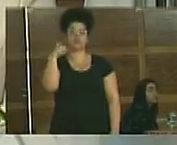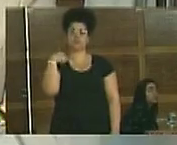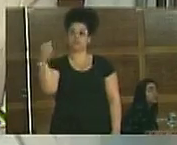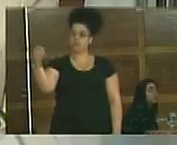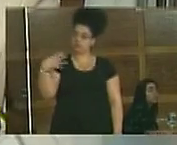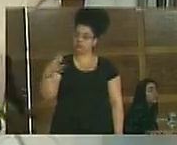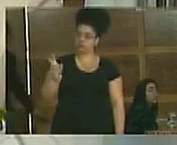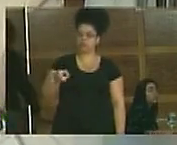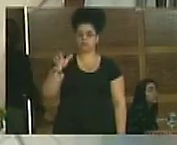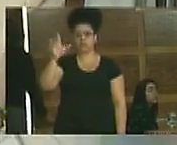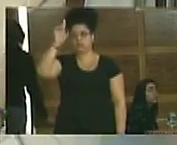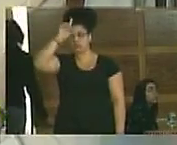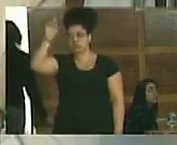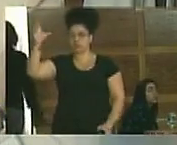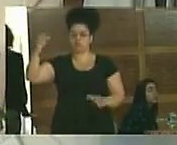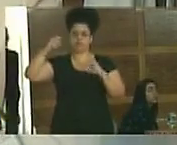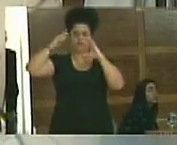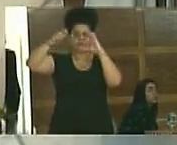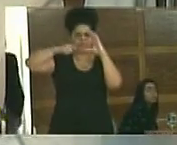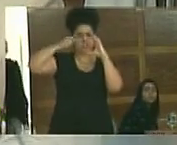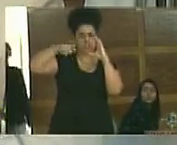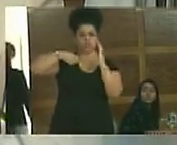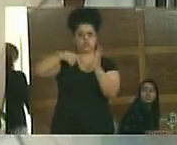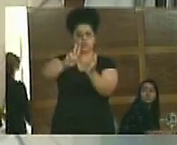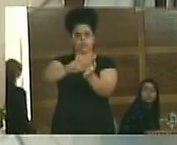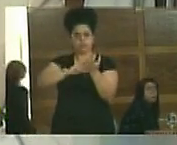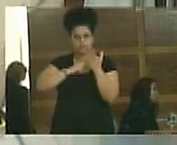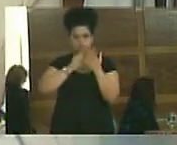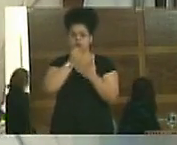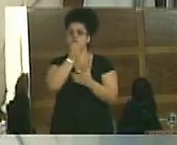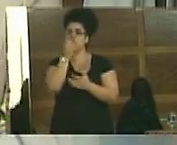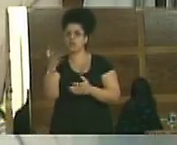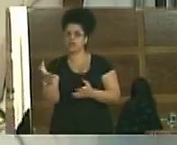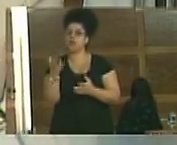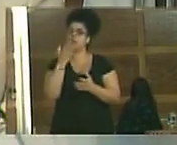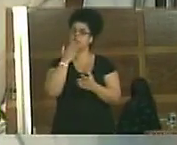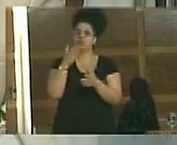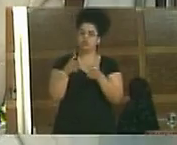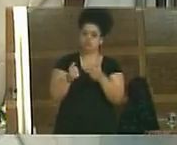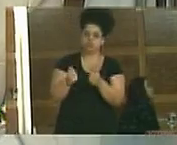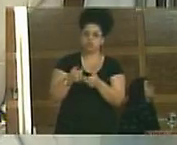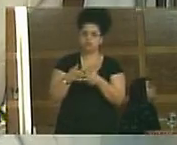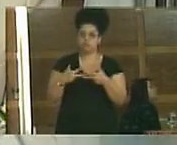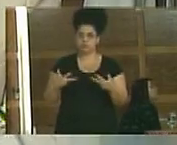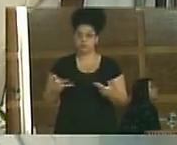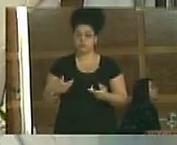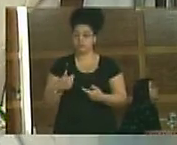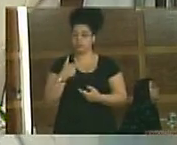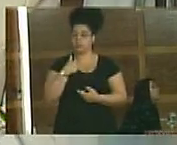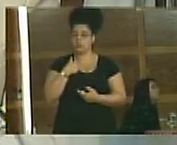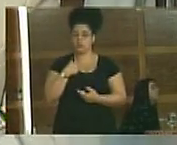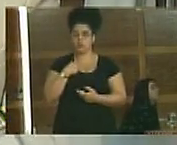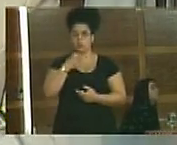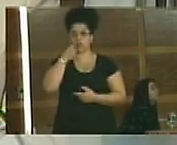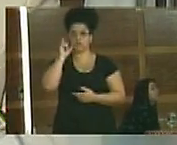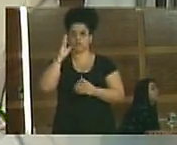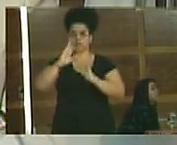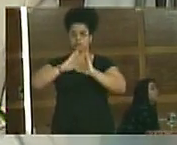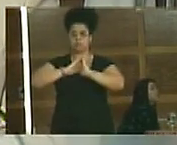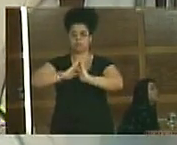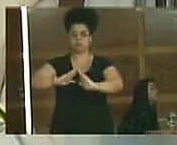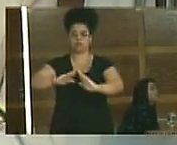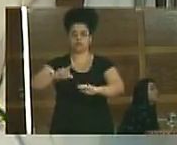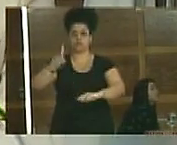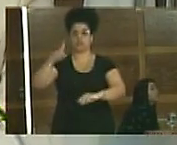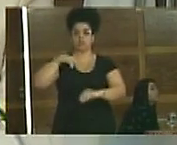recebendo, graças a Deus, bastante vídeos, mensagens, com denúncias, com solicitações. E eu recebi uma solicitação para estar